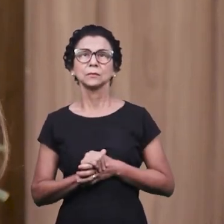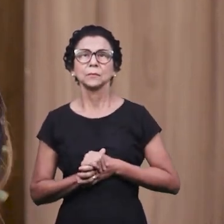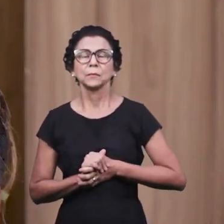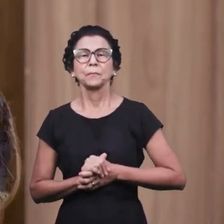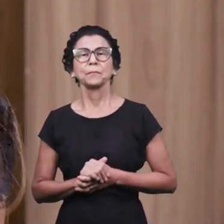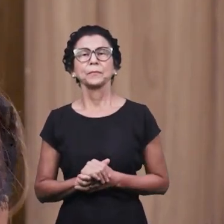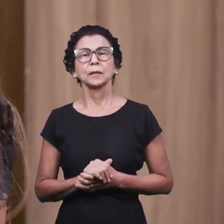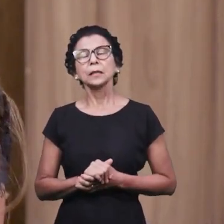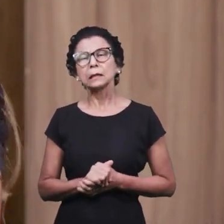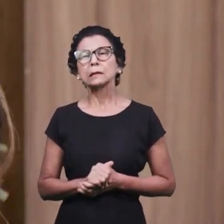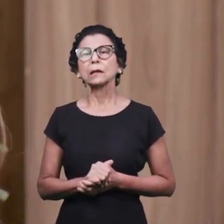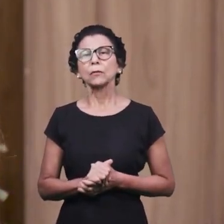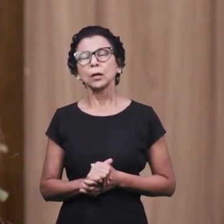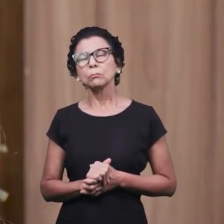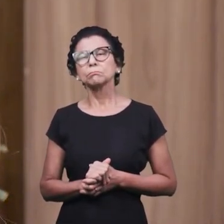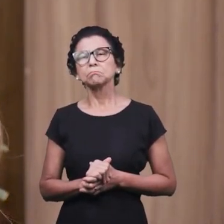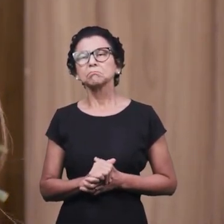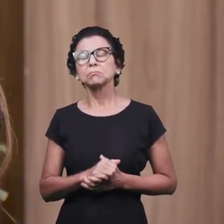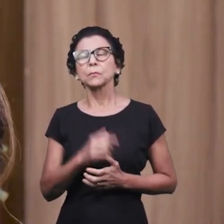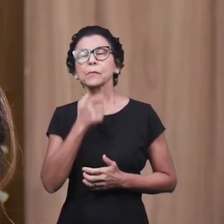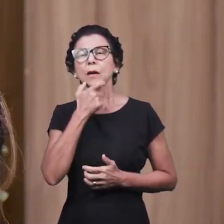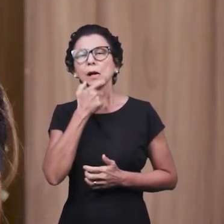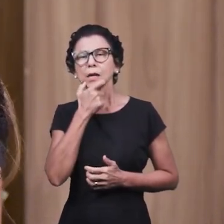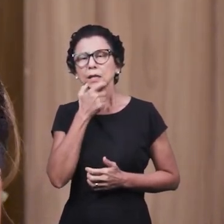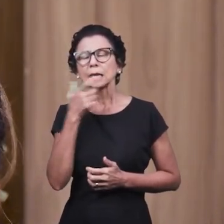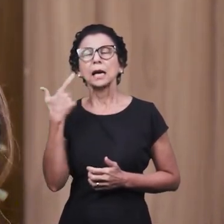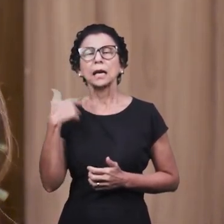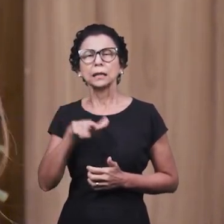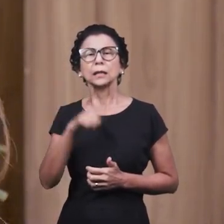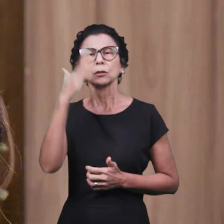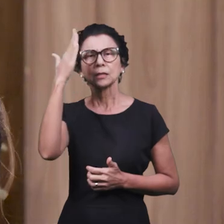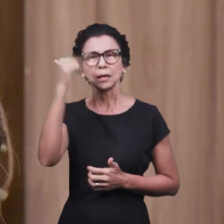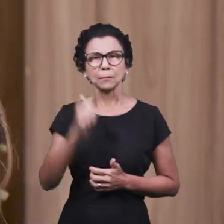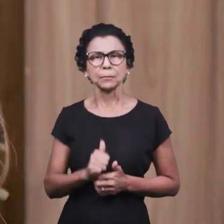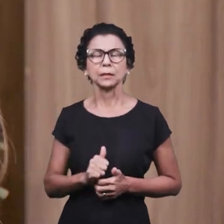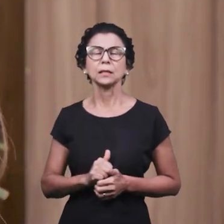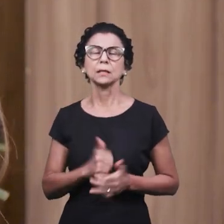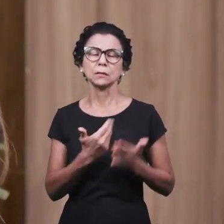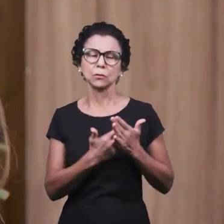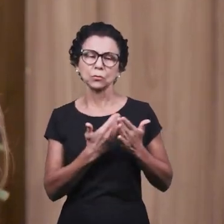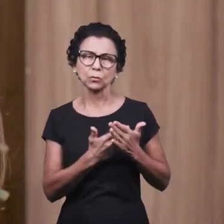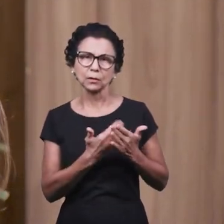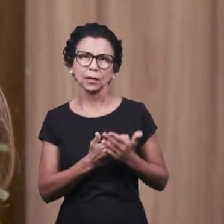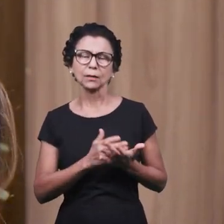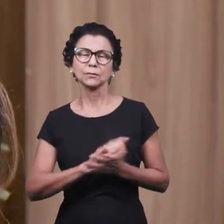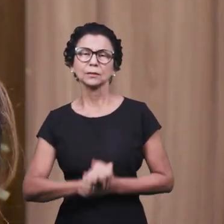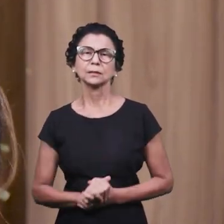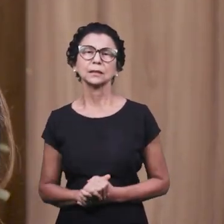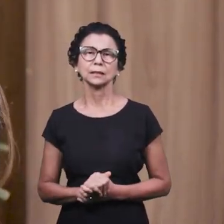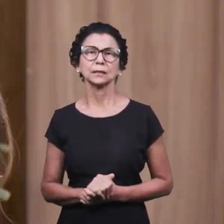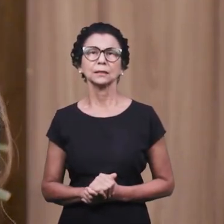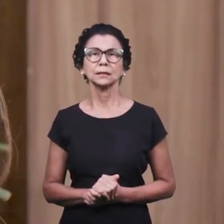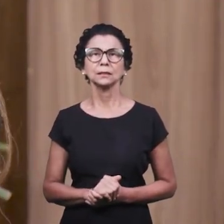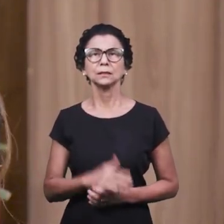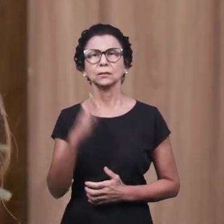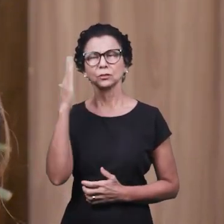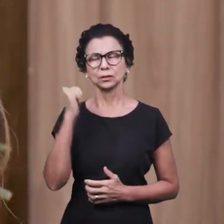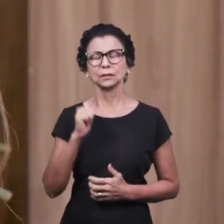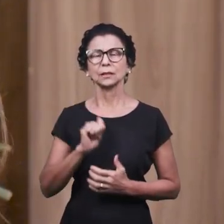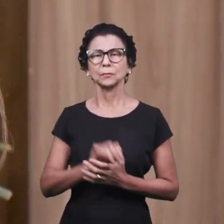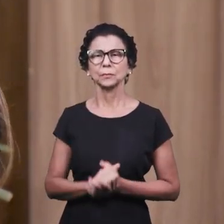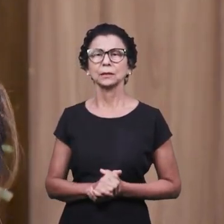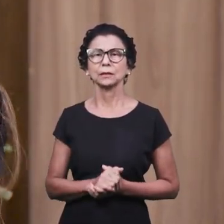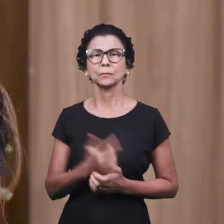pegada internacional também, então isso me ajudou muito. As aulas que eu tinha em inglês, do currículo americano. E eu já sabia falar